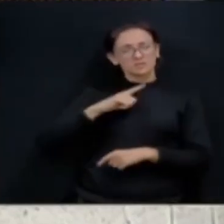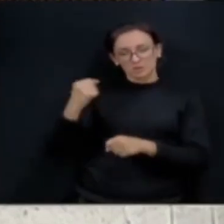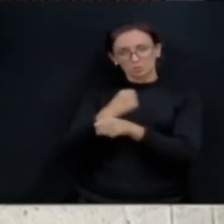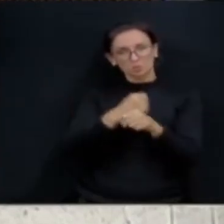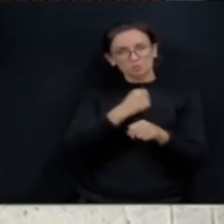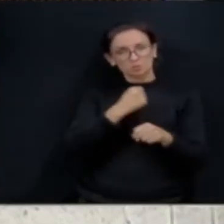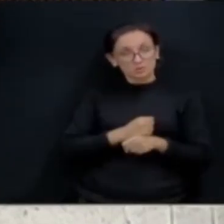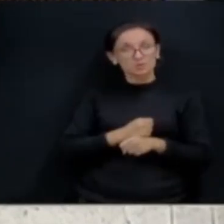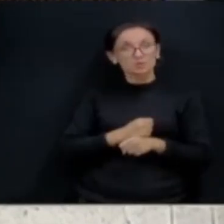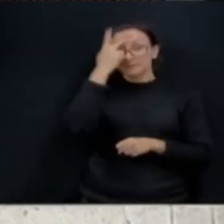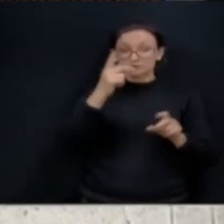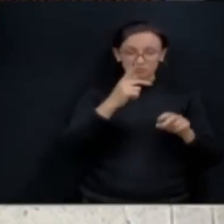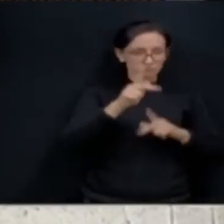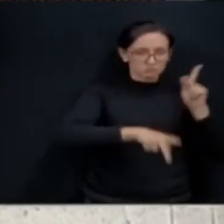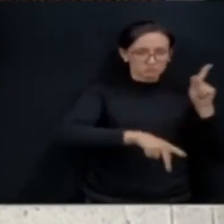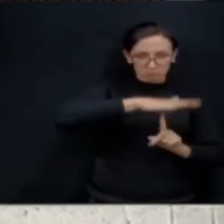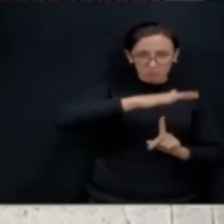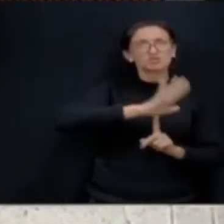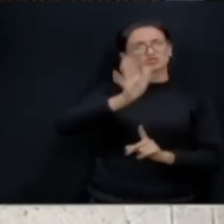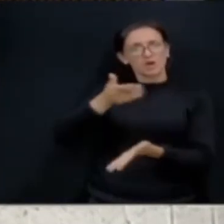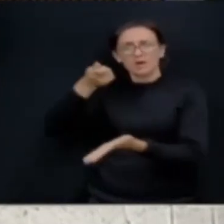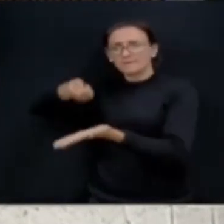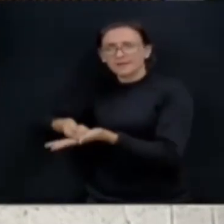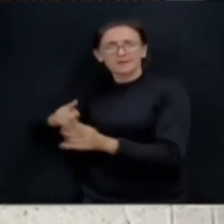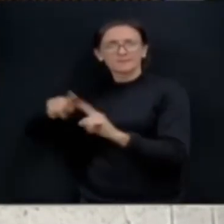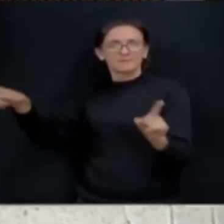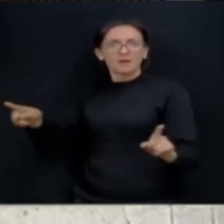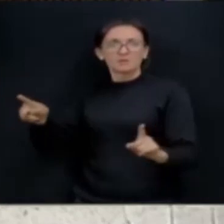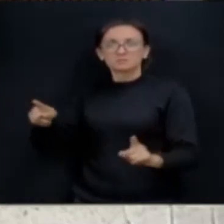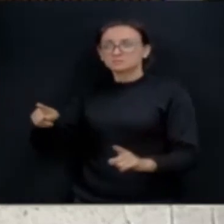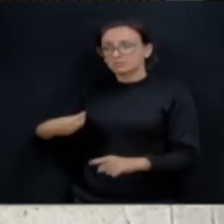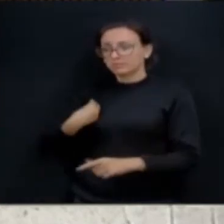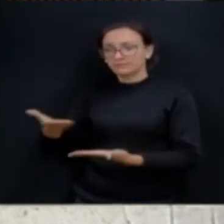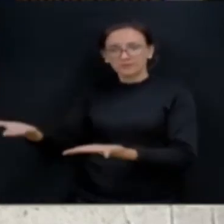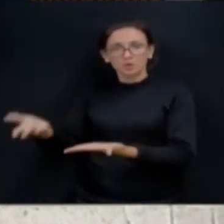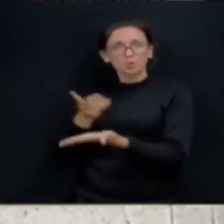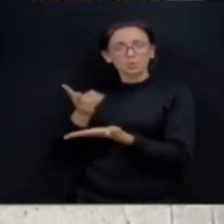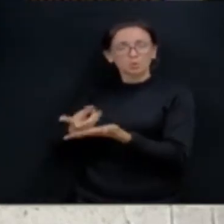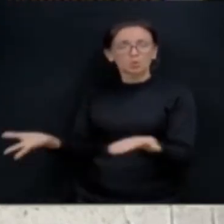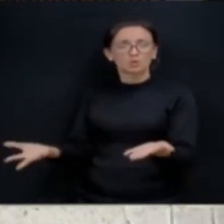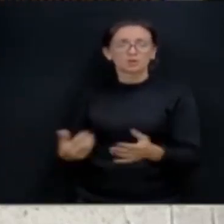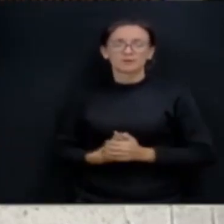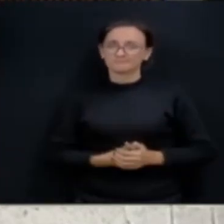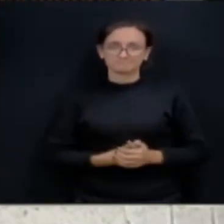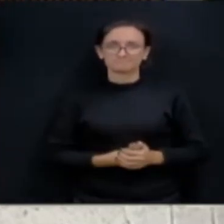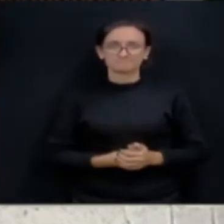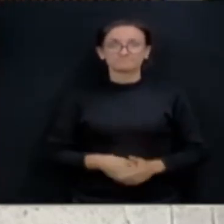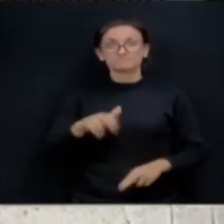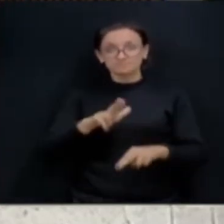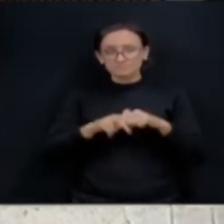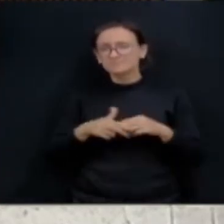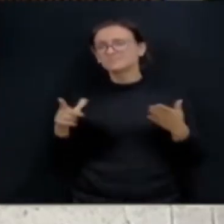usuário, não realizadas e estão lá novamente. Em suma, essa reunião no Tribunal de Contas da União